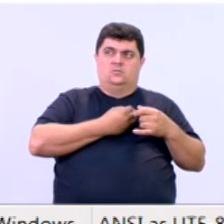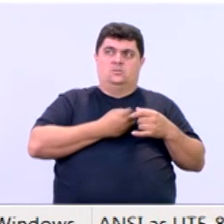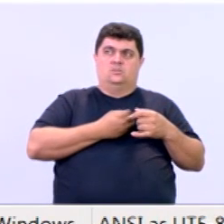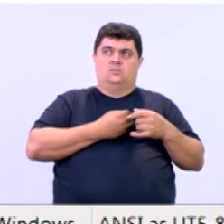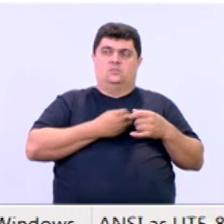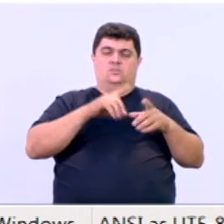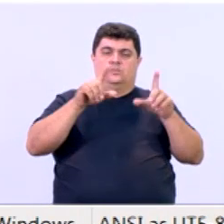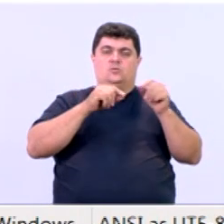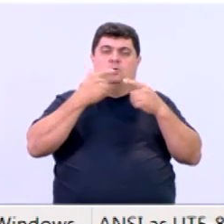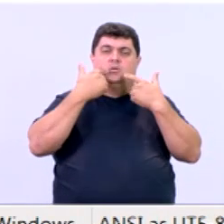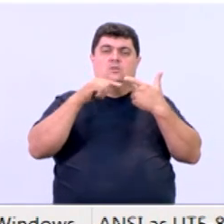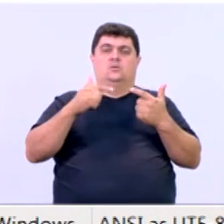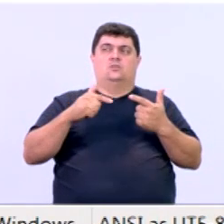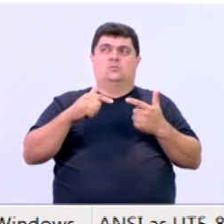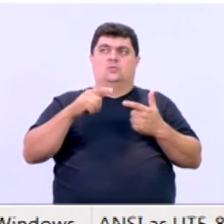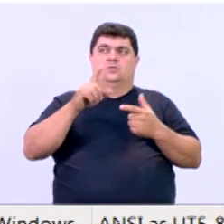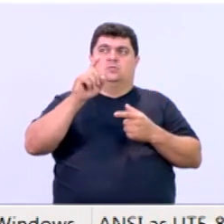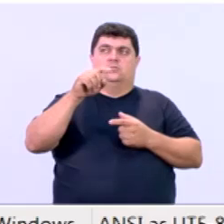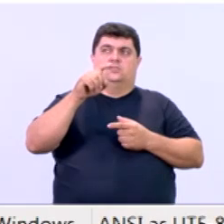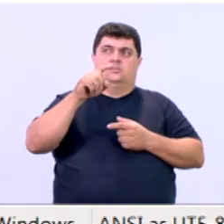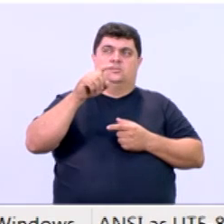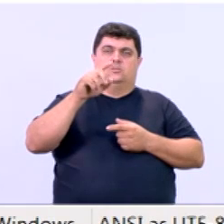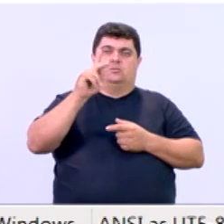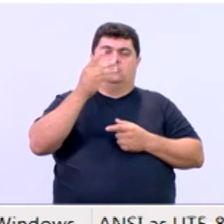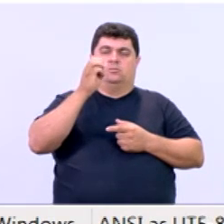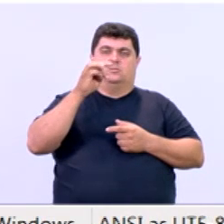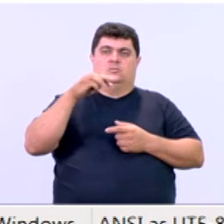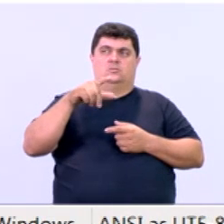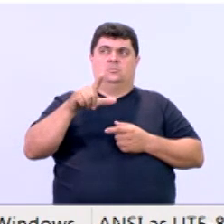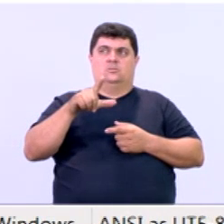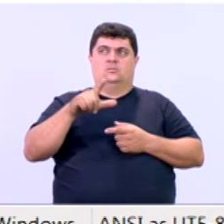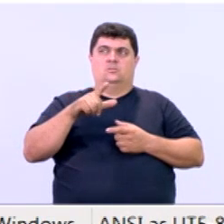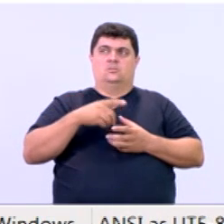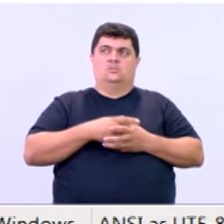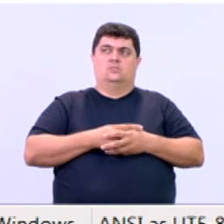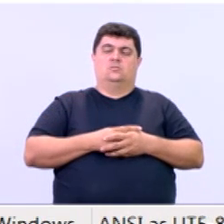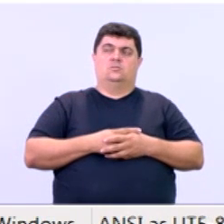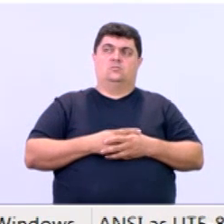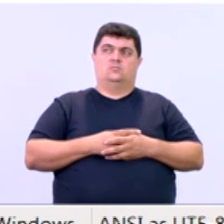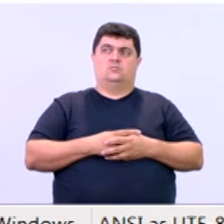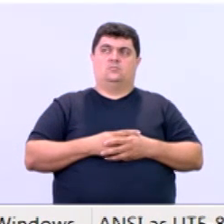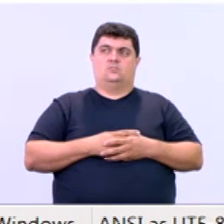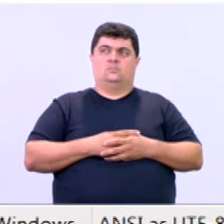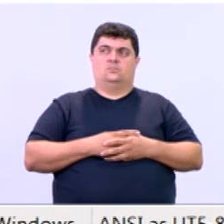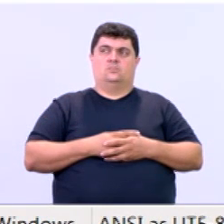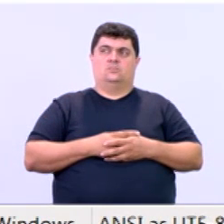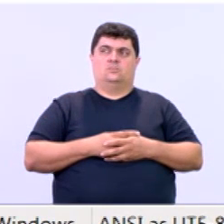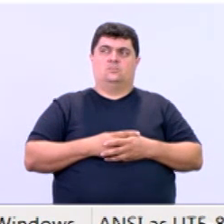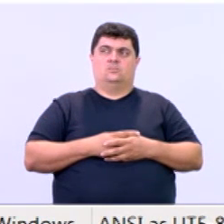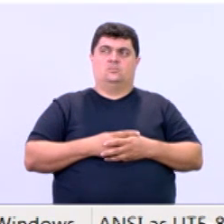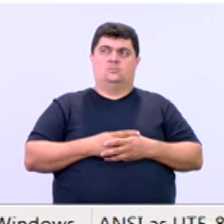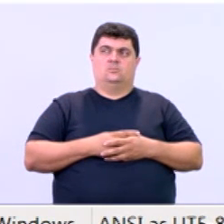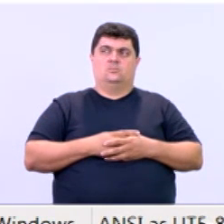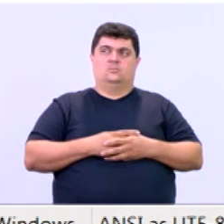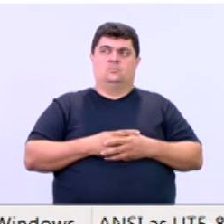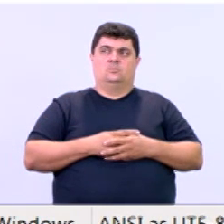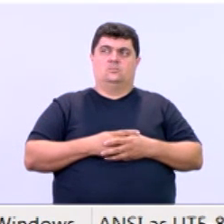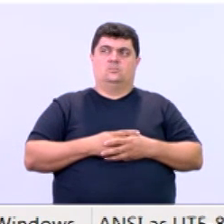linguagem, marca HTML, pronto. Ele já reconhece a linguagem que você está utilizando.